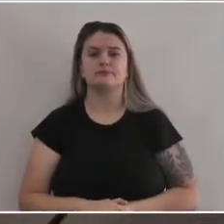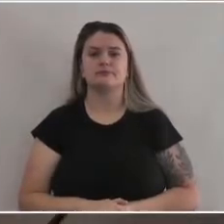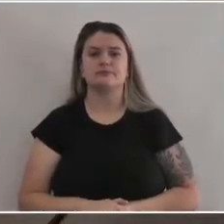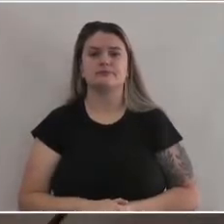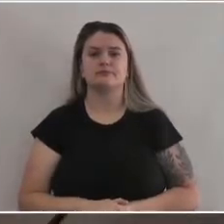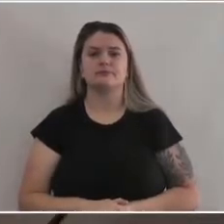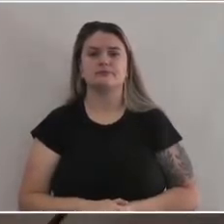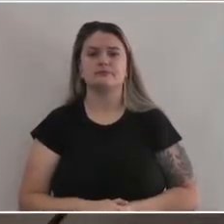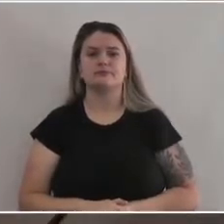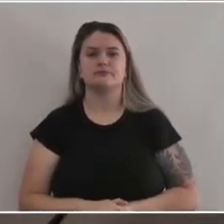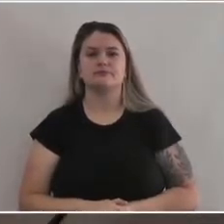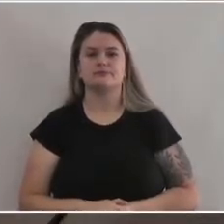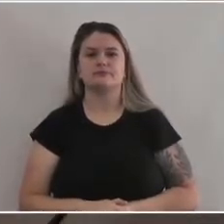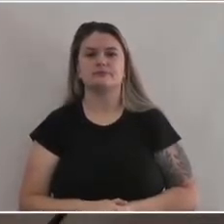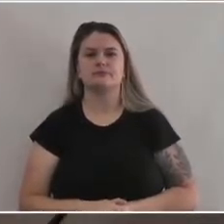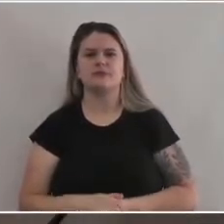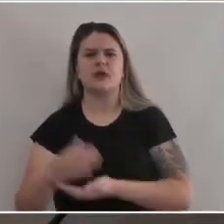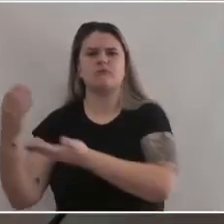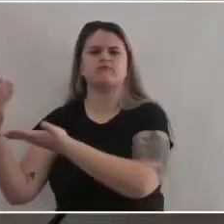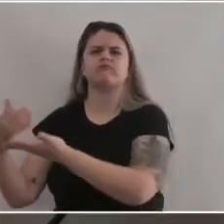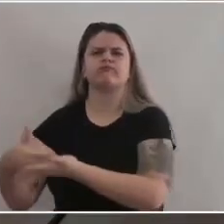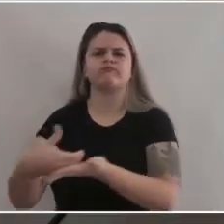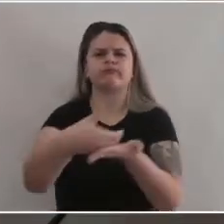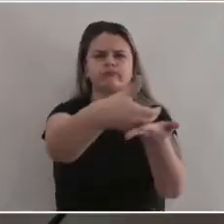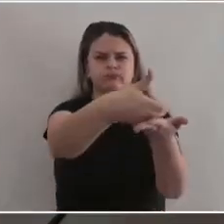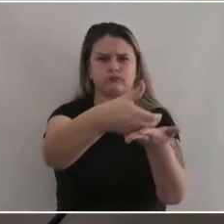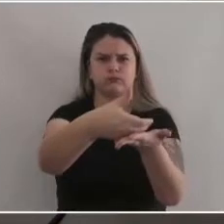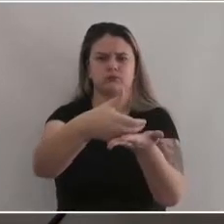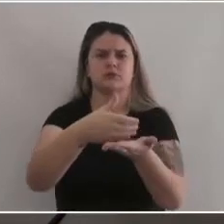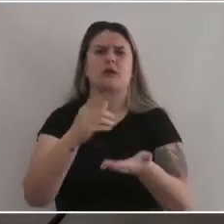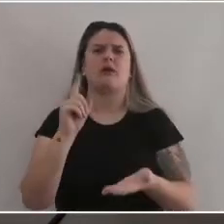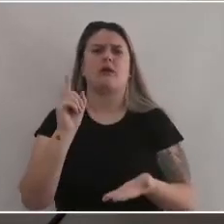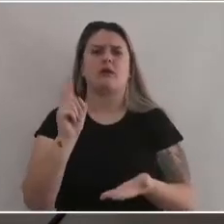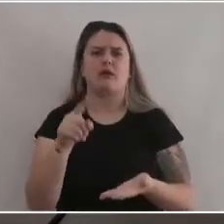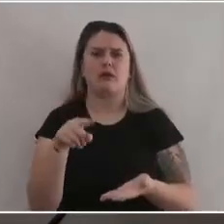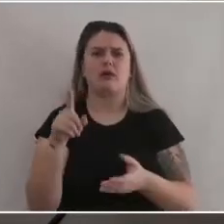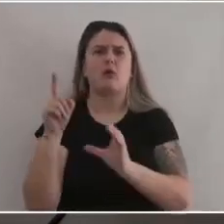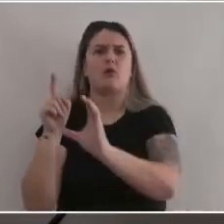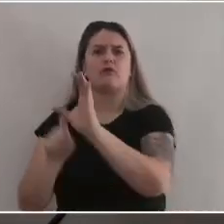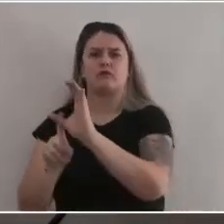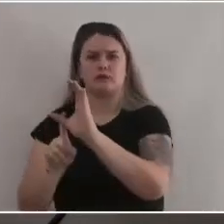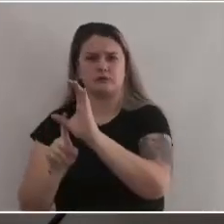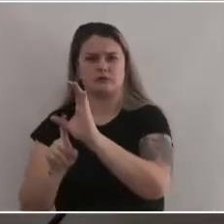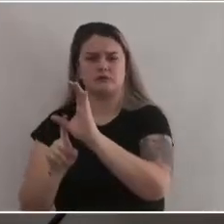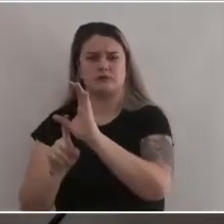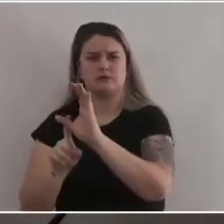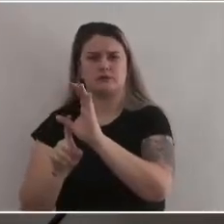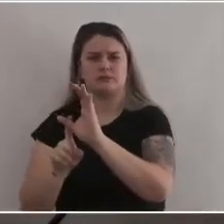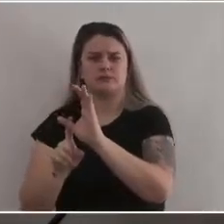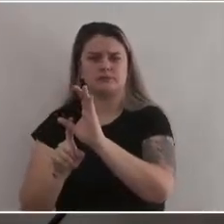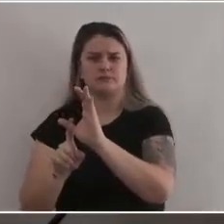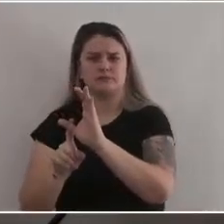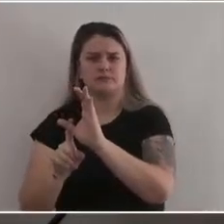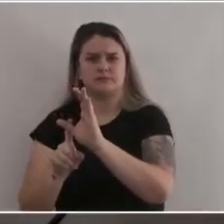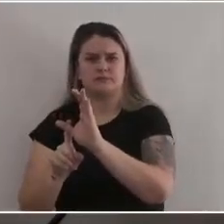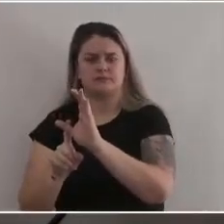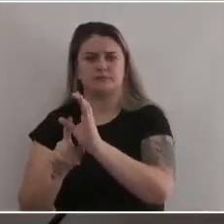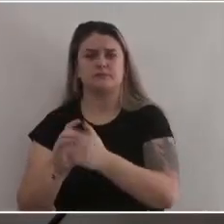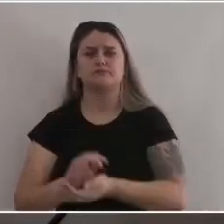As transferências de capital são receitas de convênios. Então,